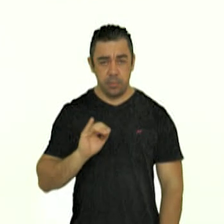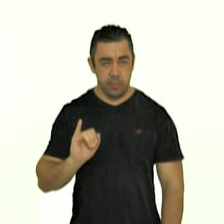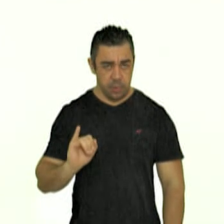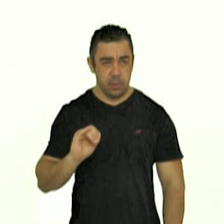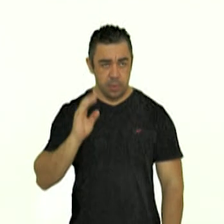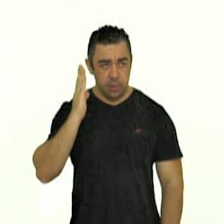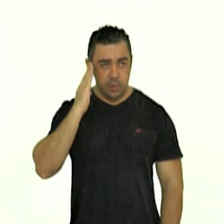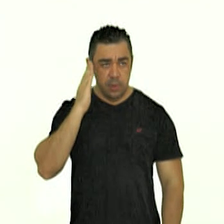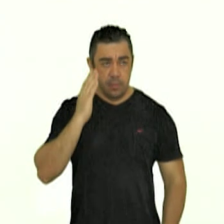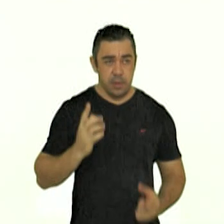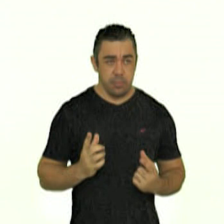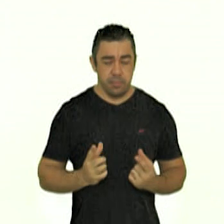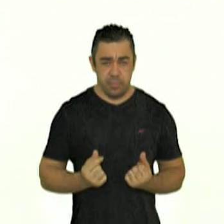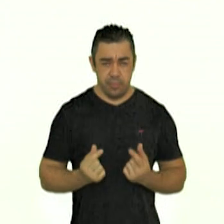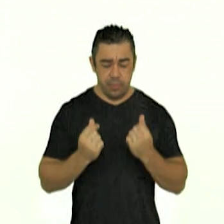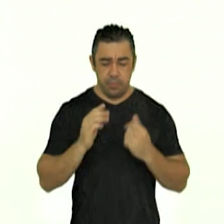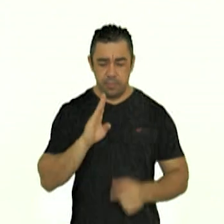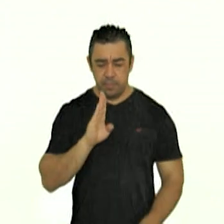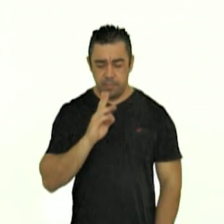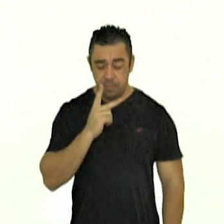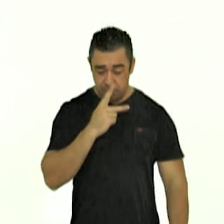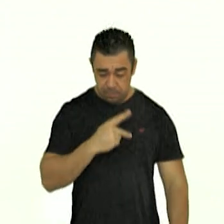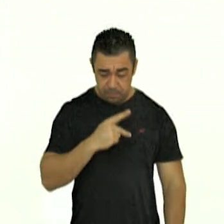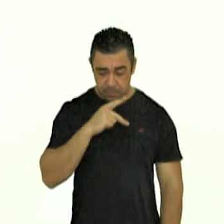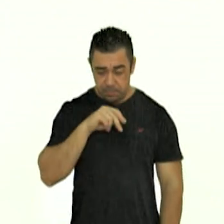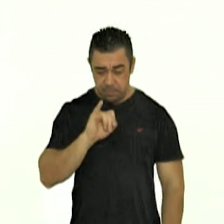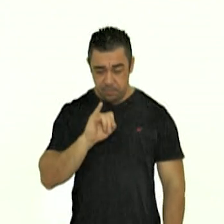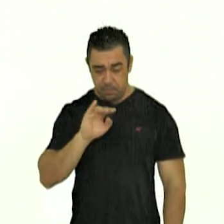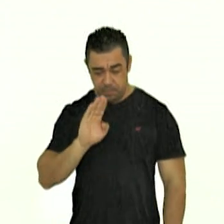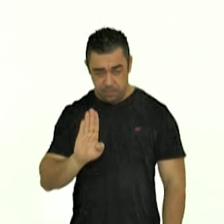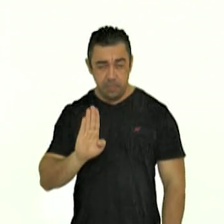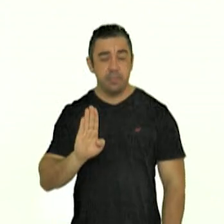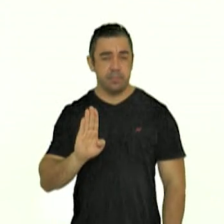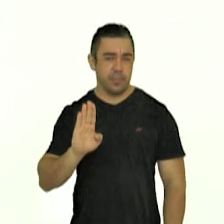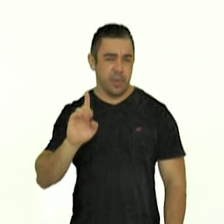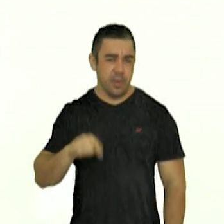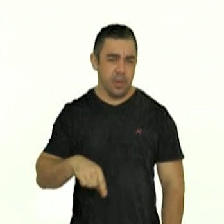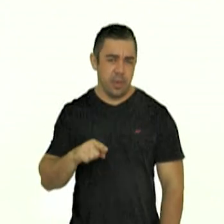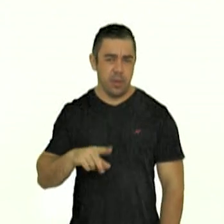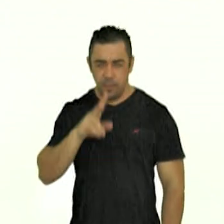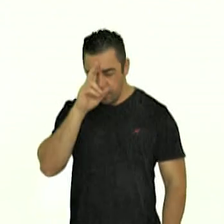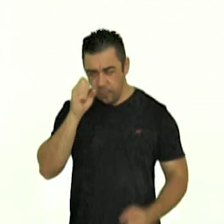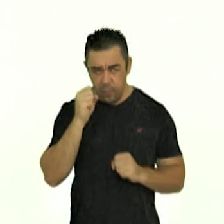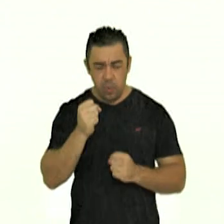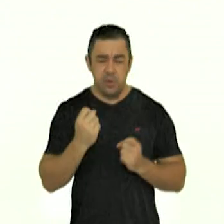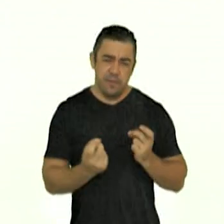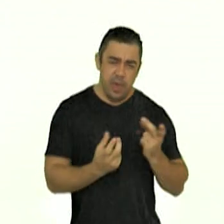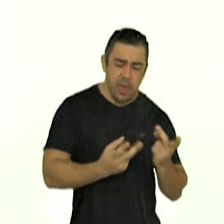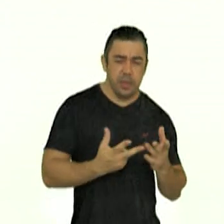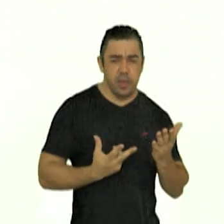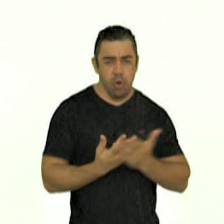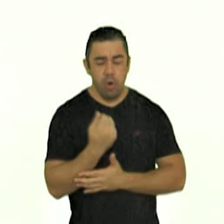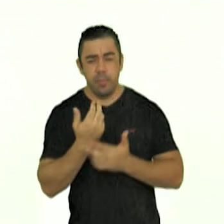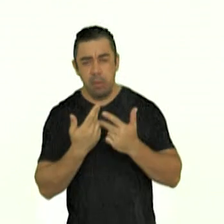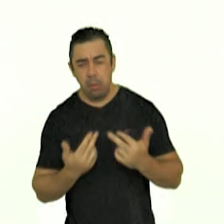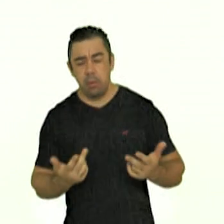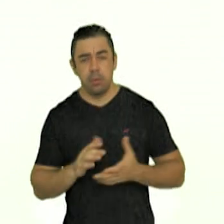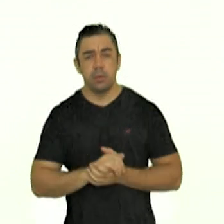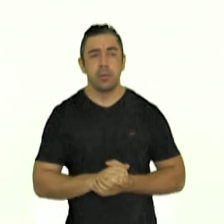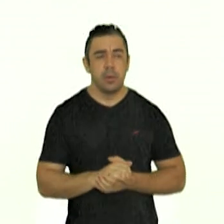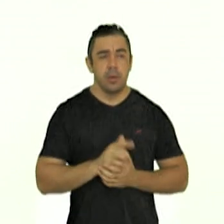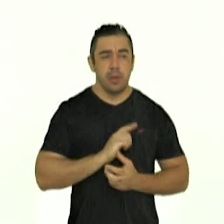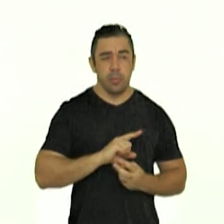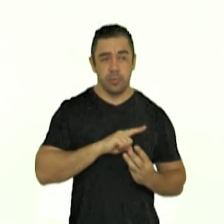aquela riqueza gerada normalmente durante um ano por um país, a balança comercial, importações, exportações. Nós temos